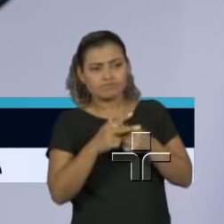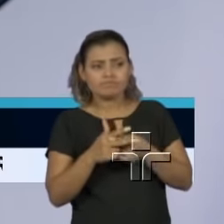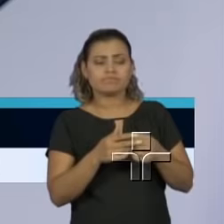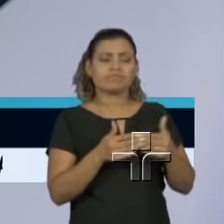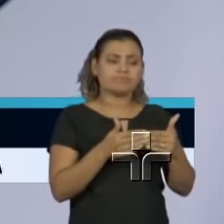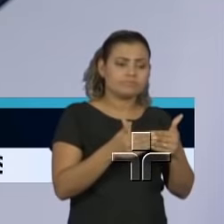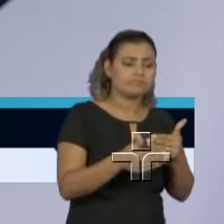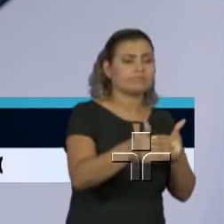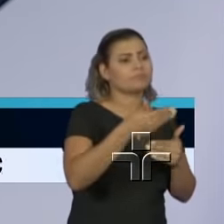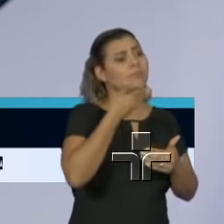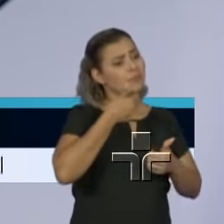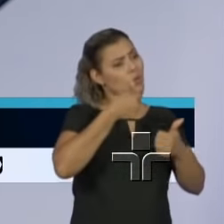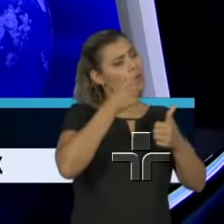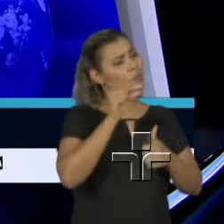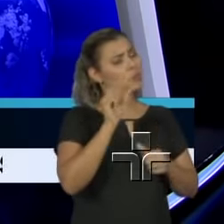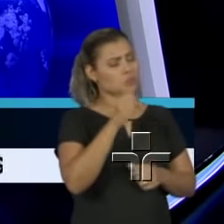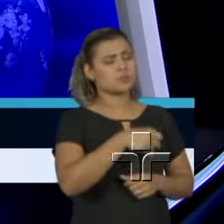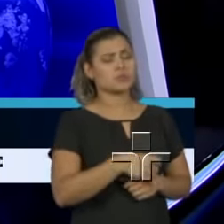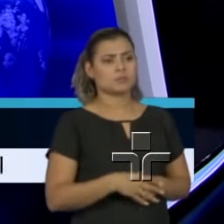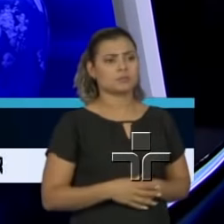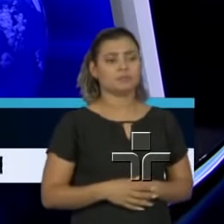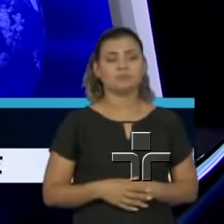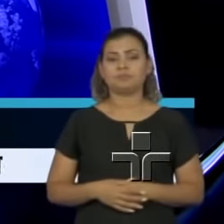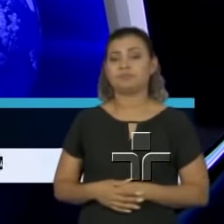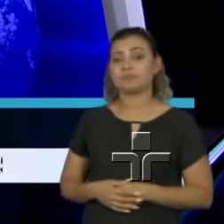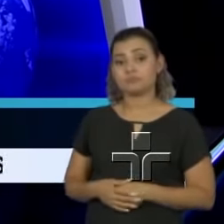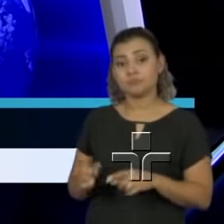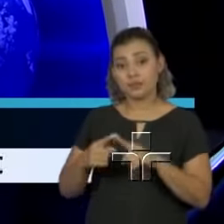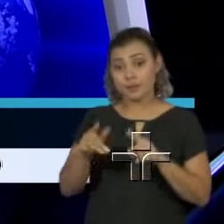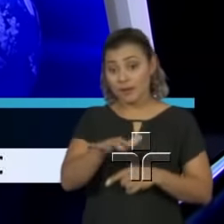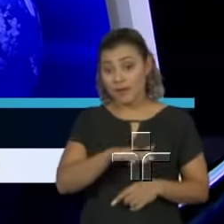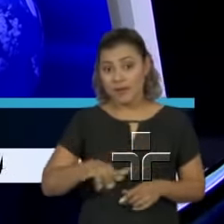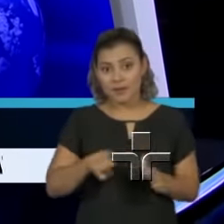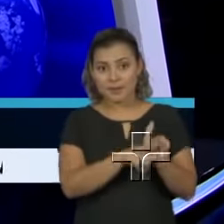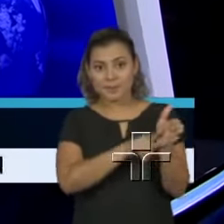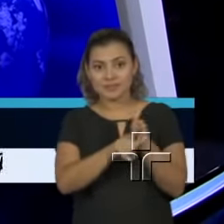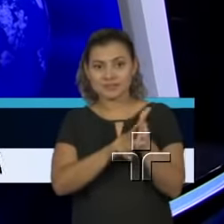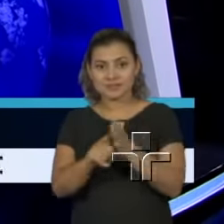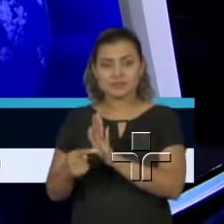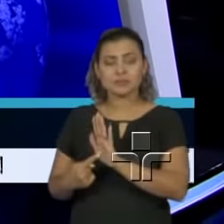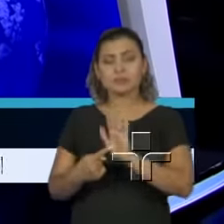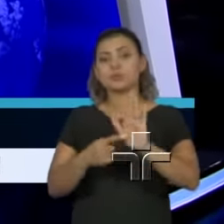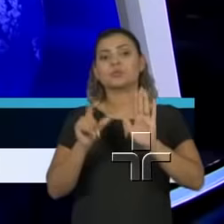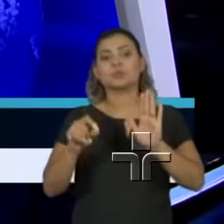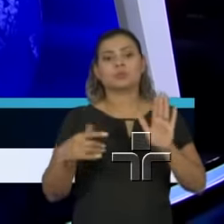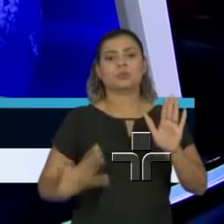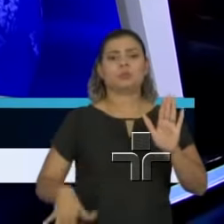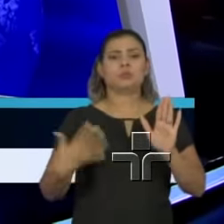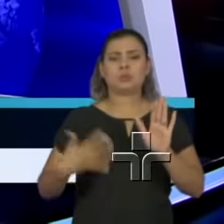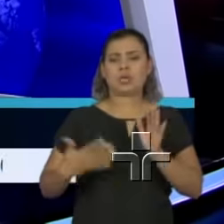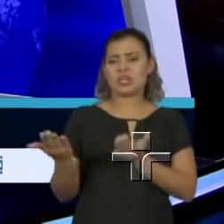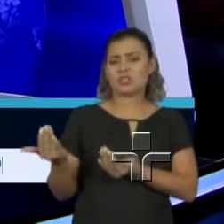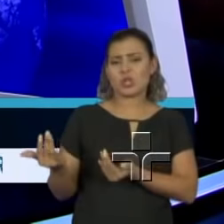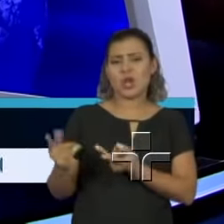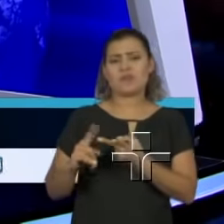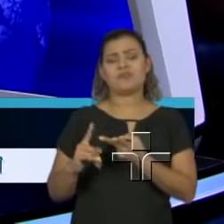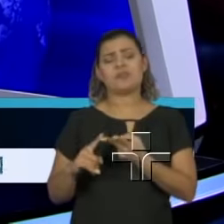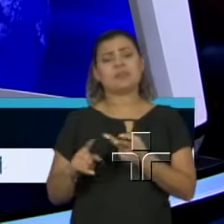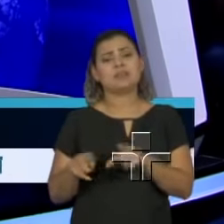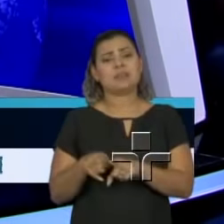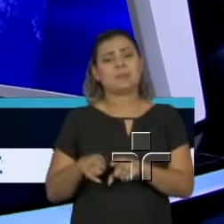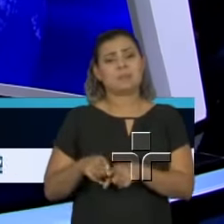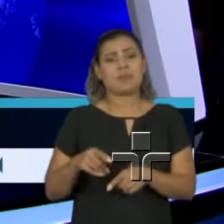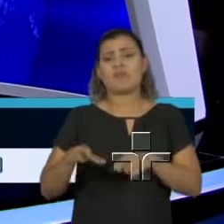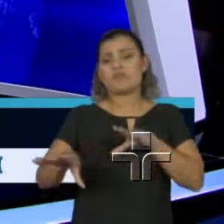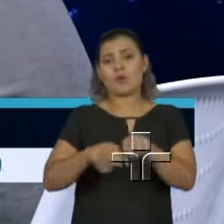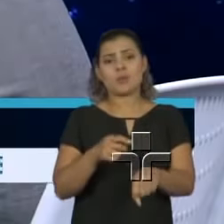Está melhorando, está melhorando. Agora, José Vicente, o cenário, como a pesquisa levantou, é mesmo pior para os mais jovens e para aqueles que têm